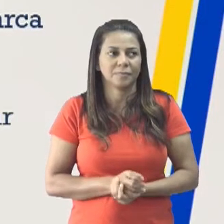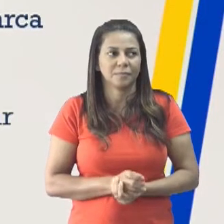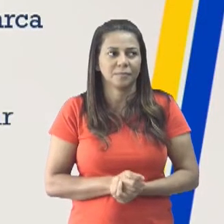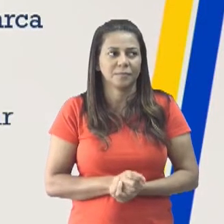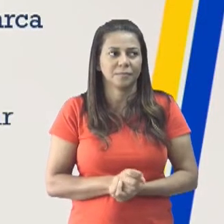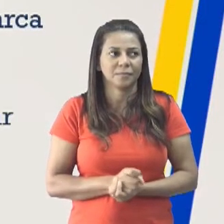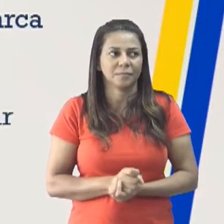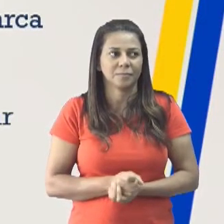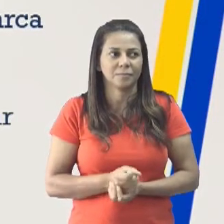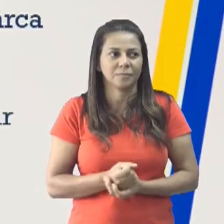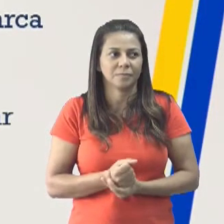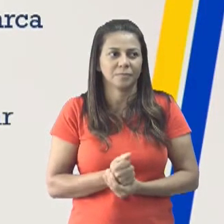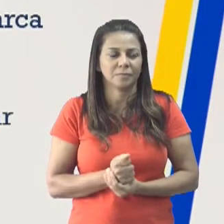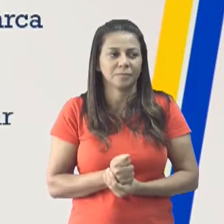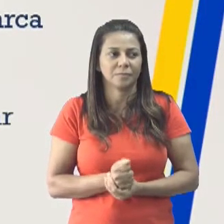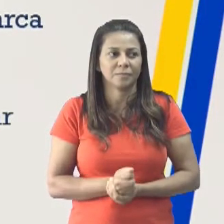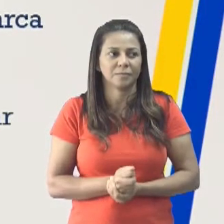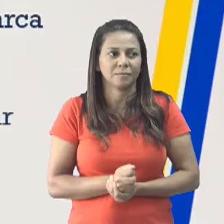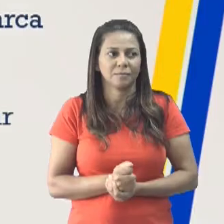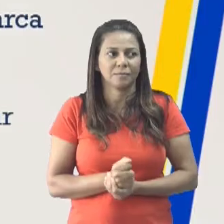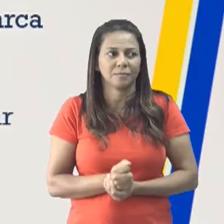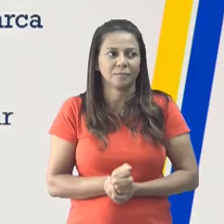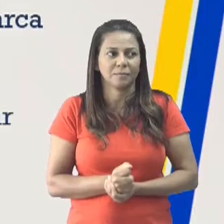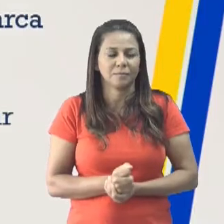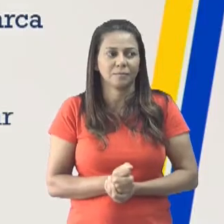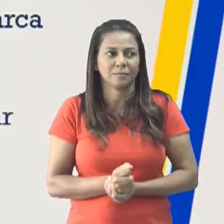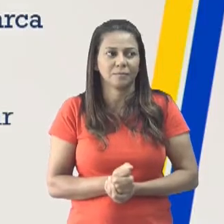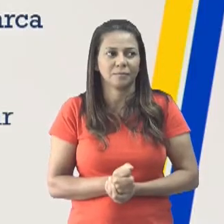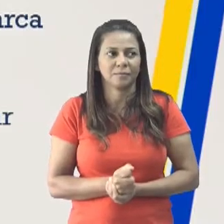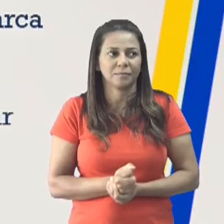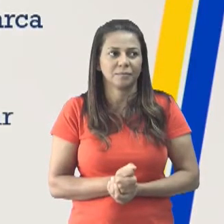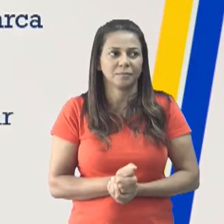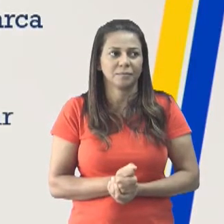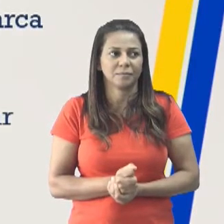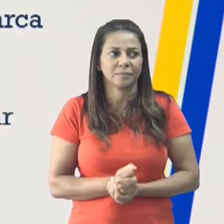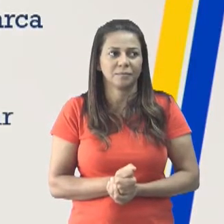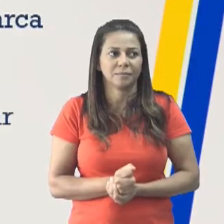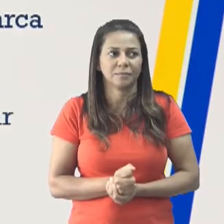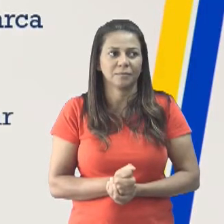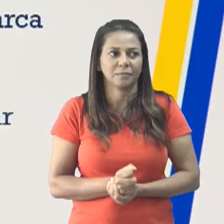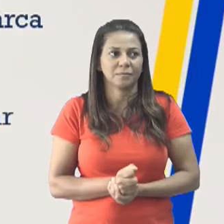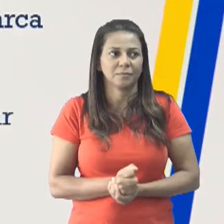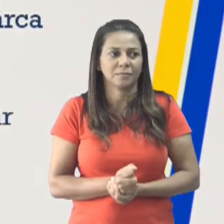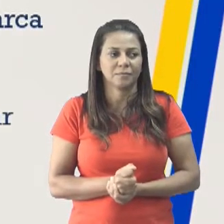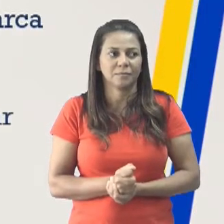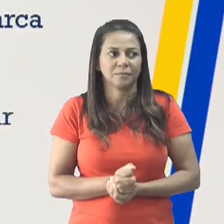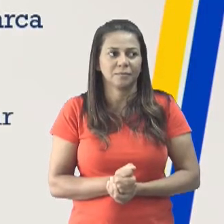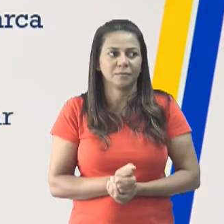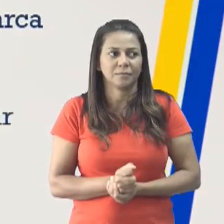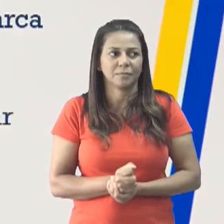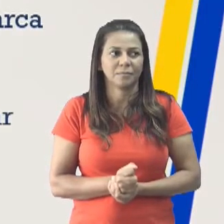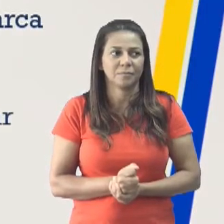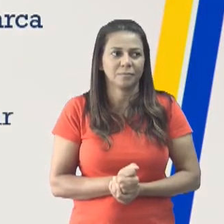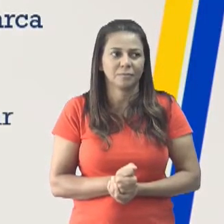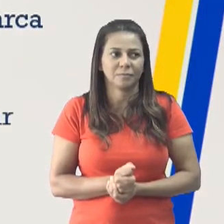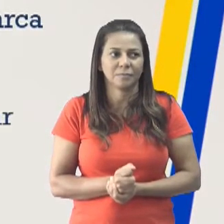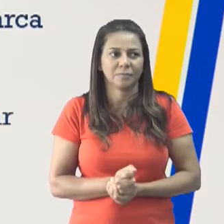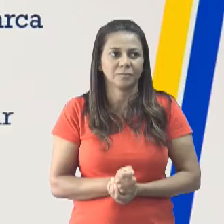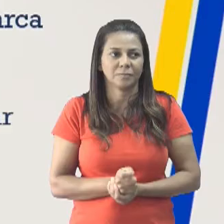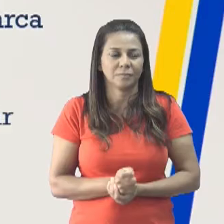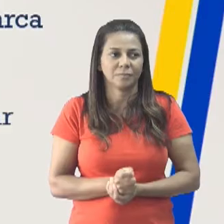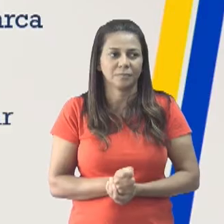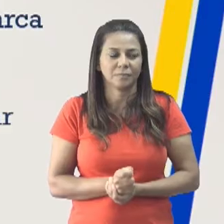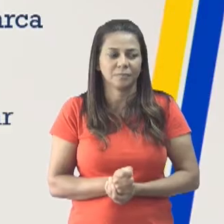logo. O fidalgo: Lugarzinho ruim, não? Diabo: Veio aqui zombar, é? E você